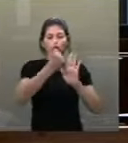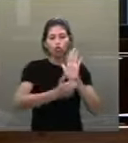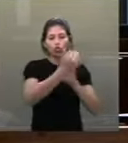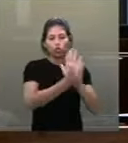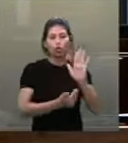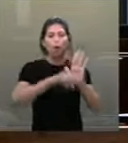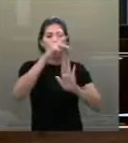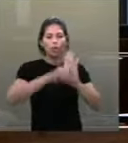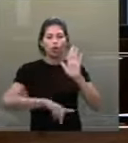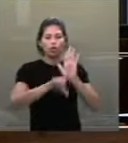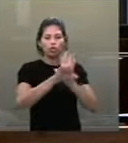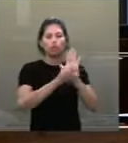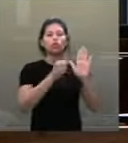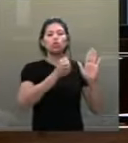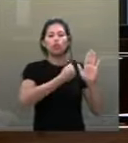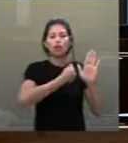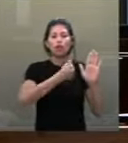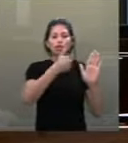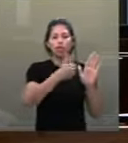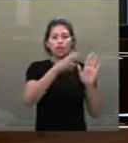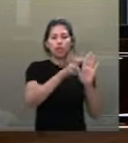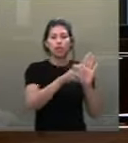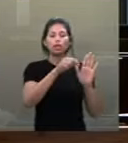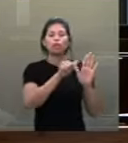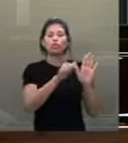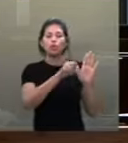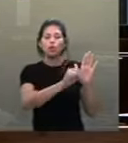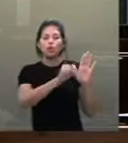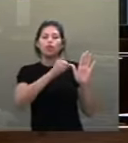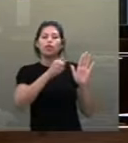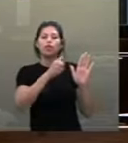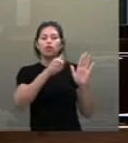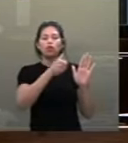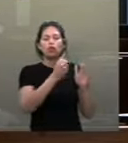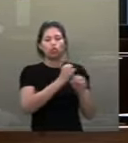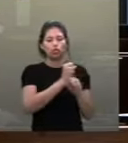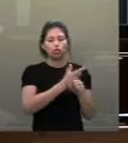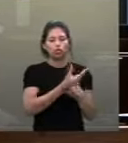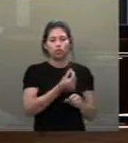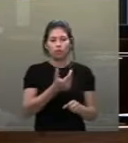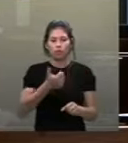de lei 1582 de 2021, autoria do senador